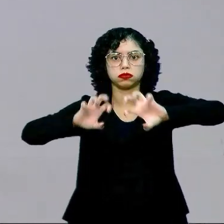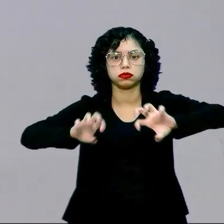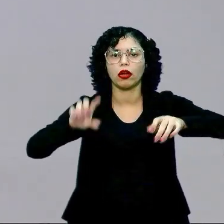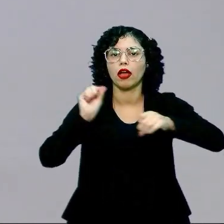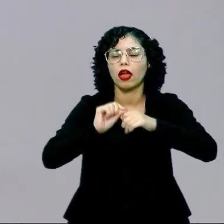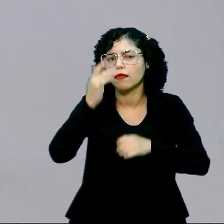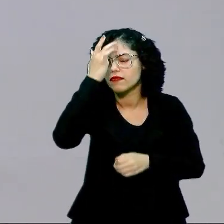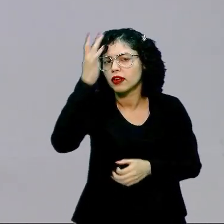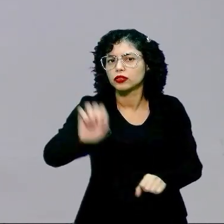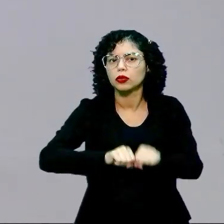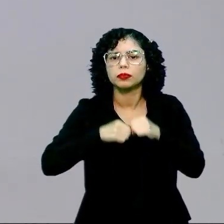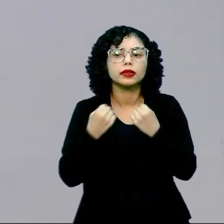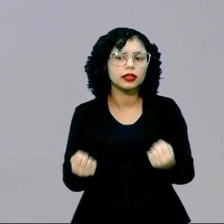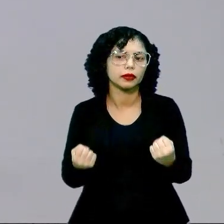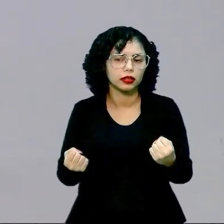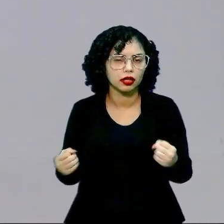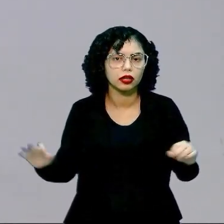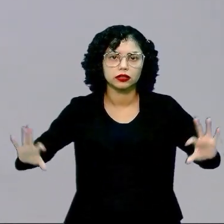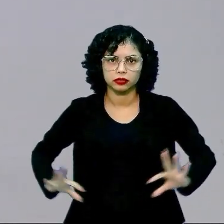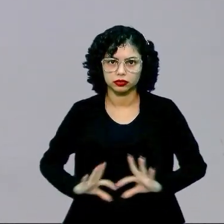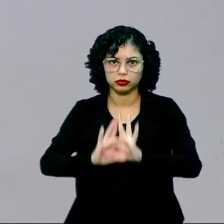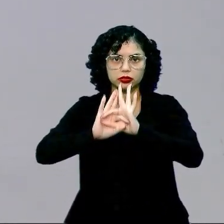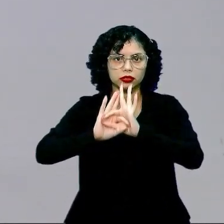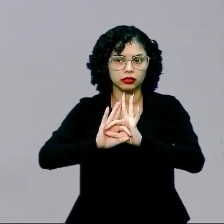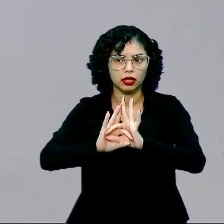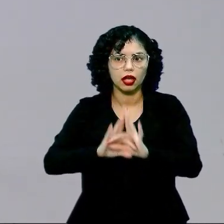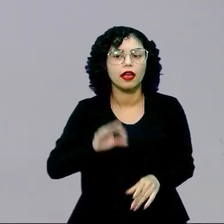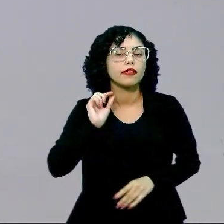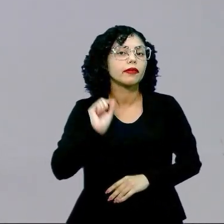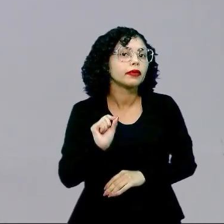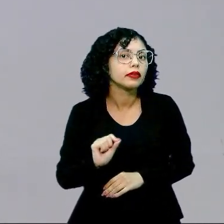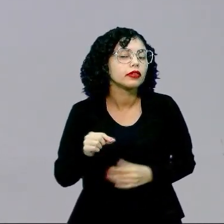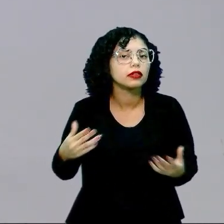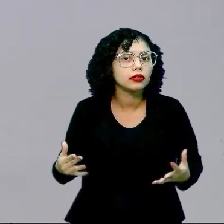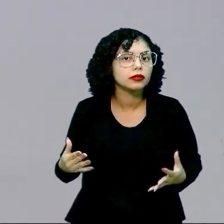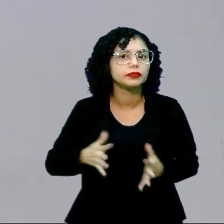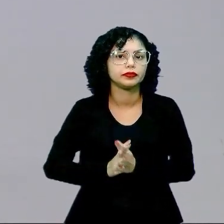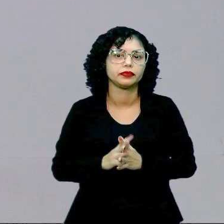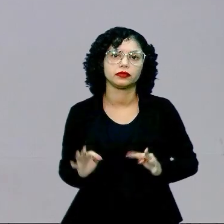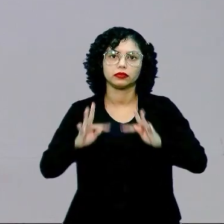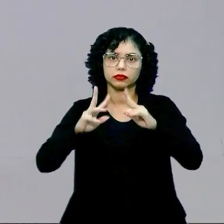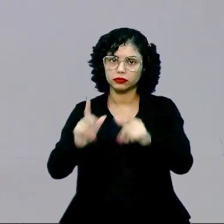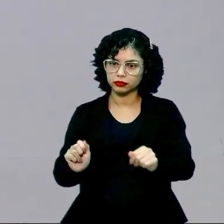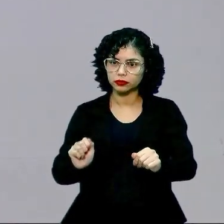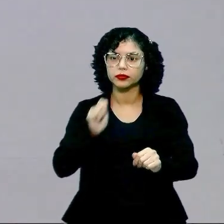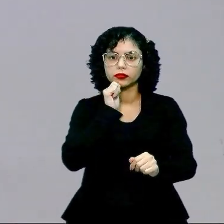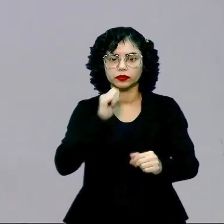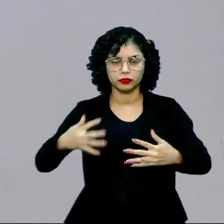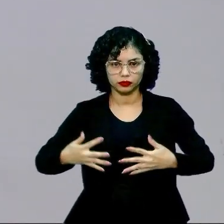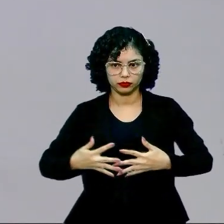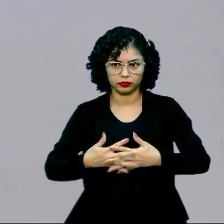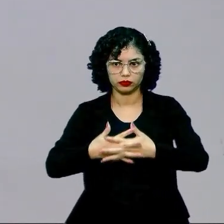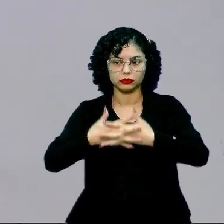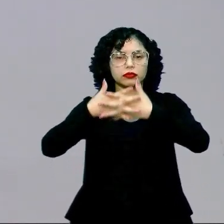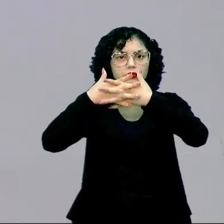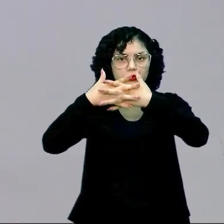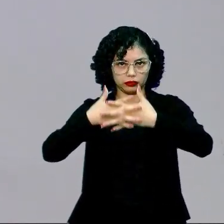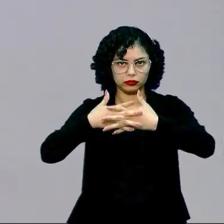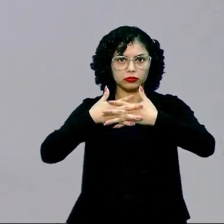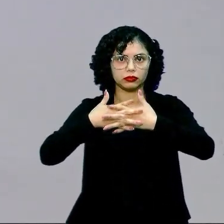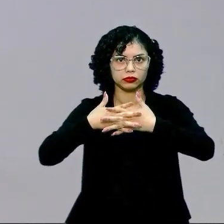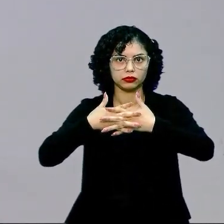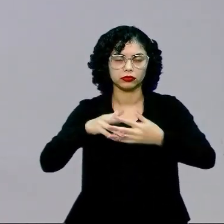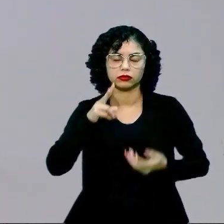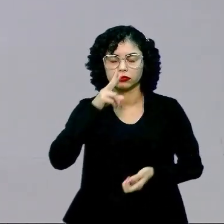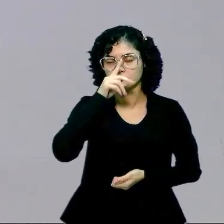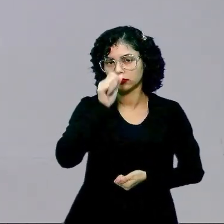é fácil romper essas ligações? Vai depender de quê? Então, tudo isso daí vai estar interrelacionado, tá?